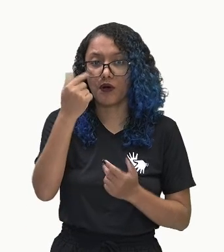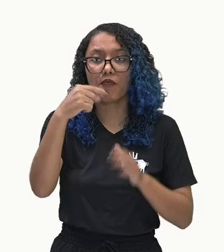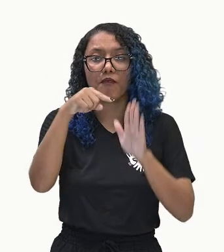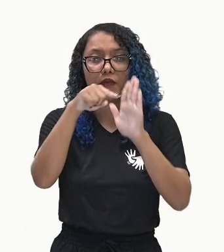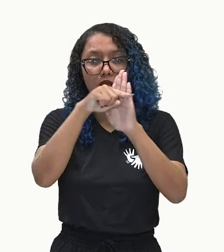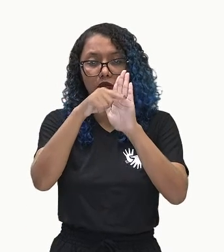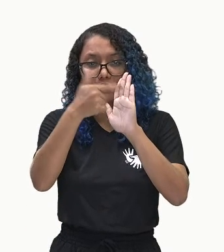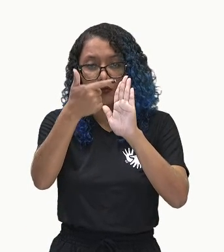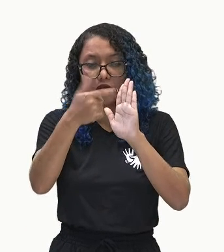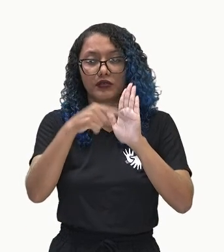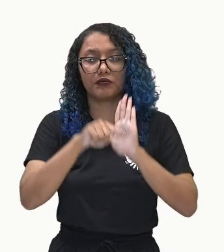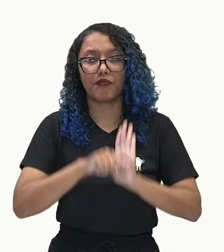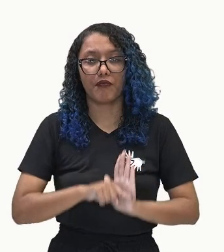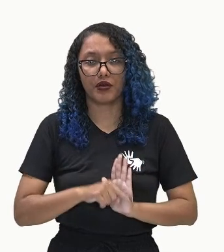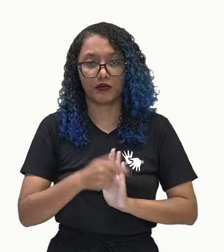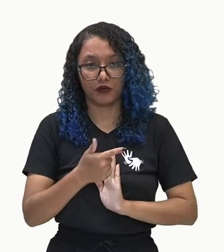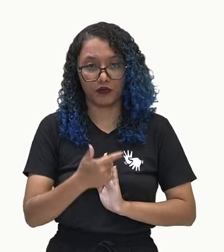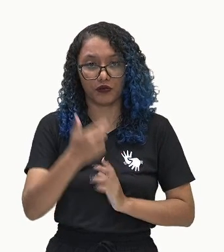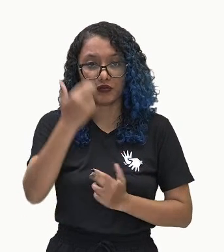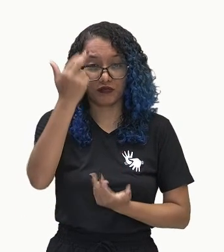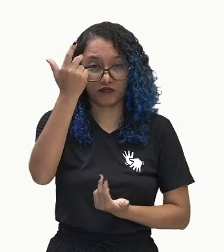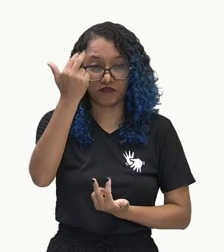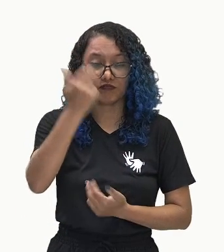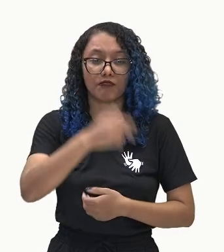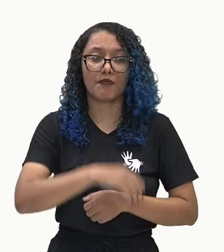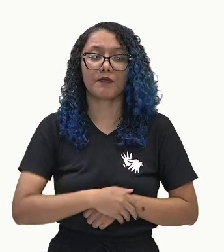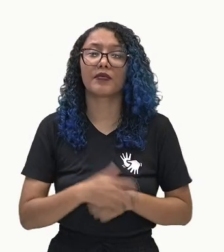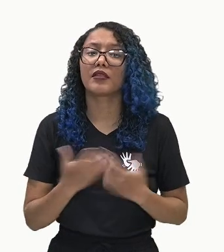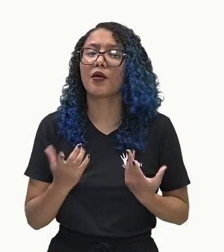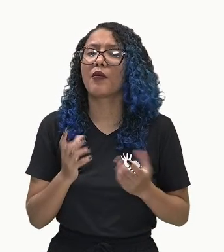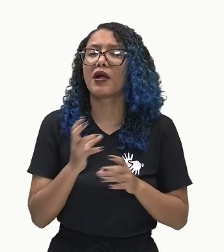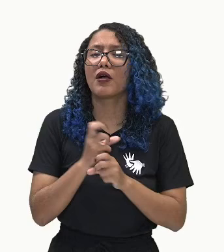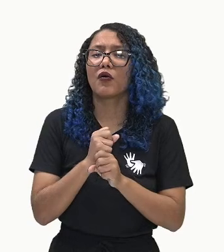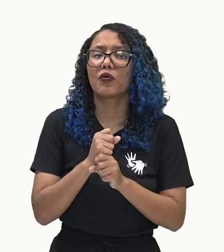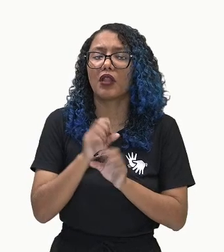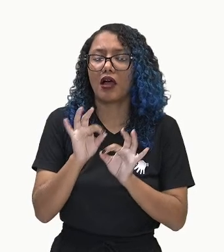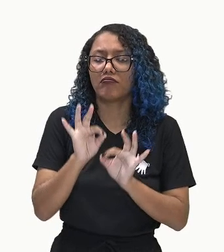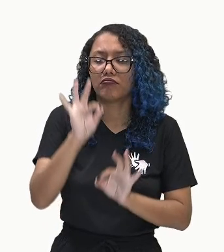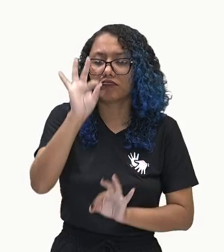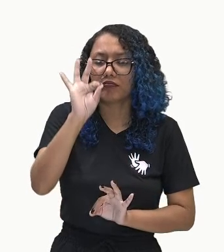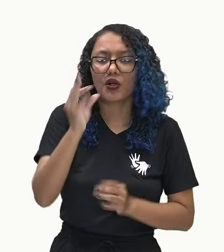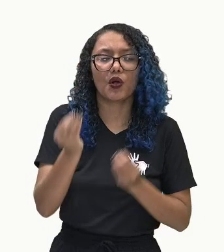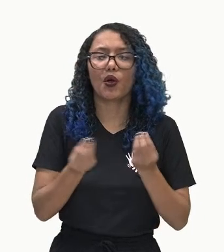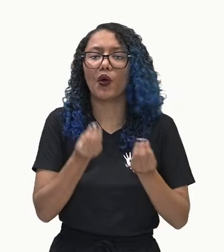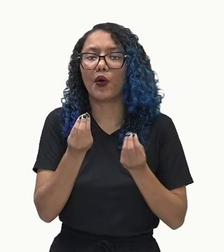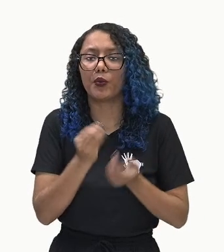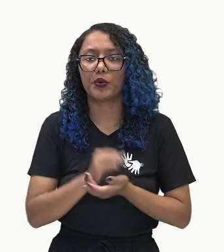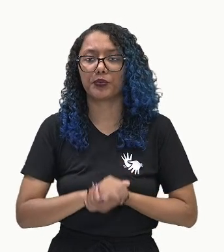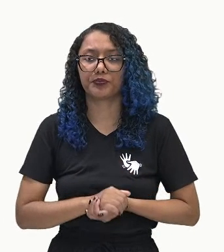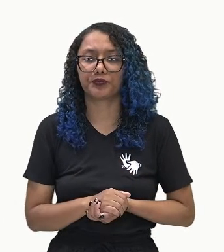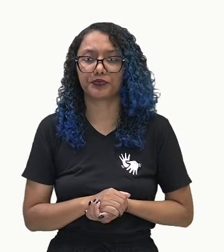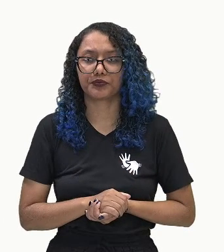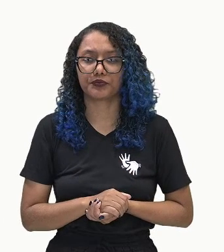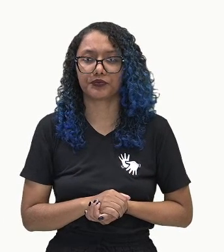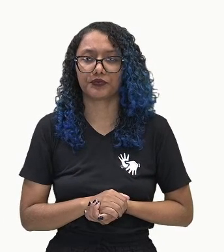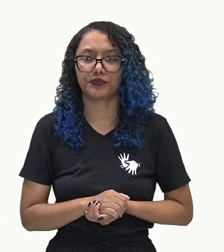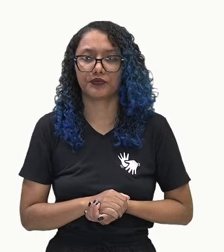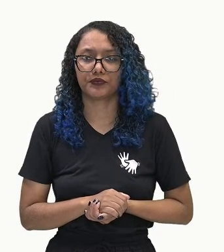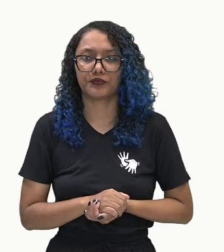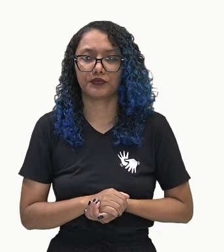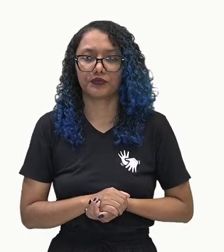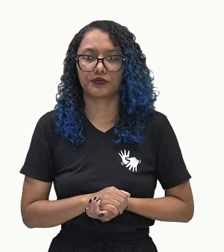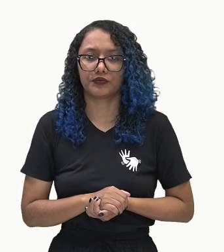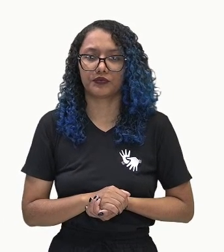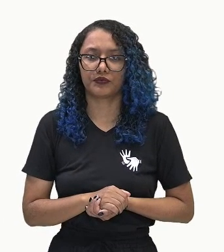E aí, para calcularmos a distância entre esses dois pontos, a gente vai utilizar o seguinte. A